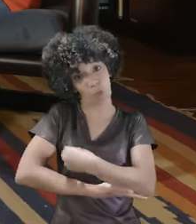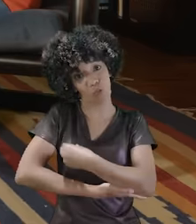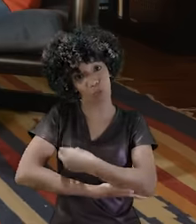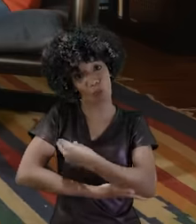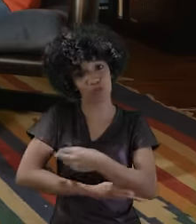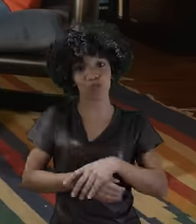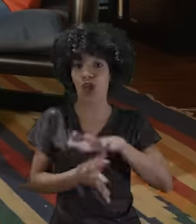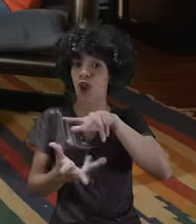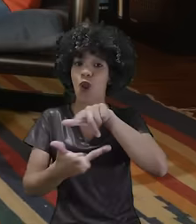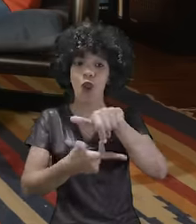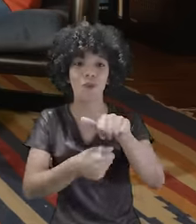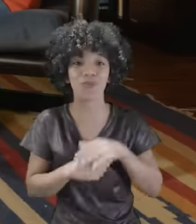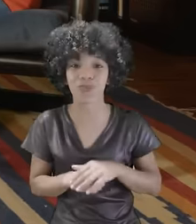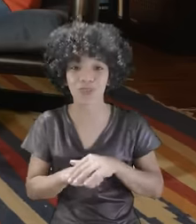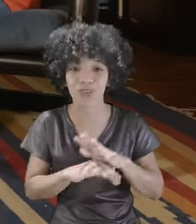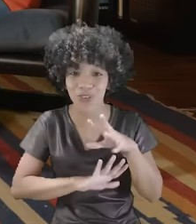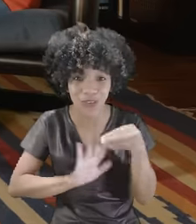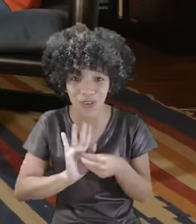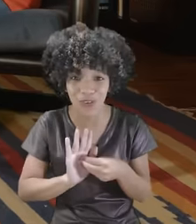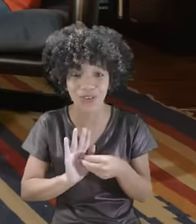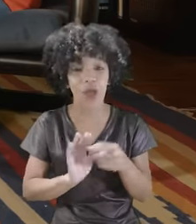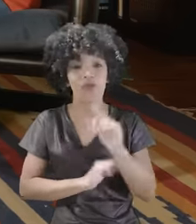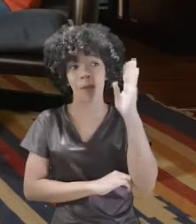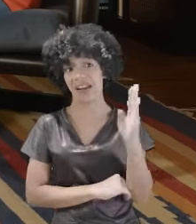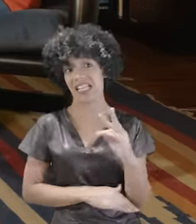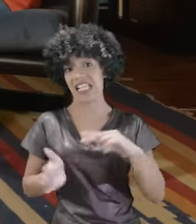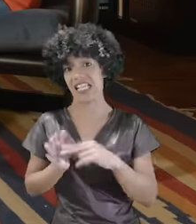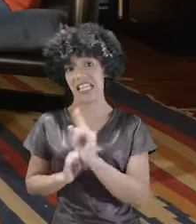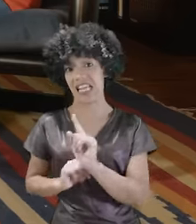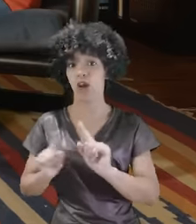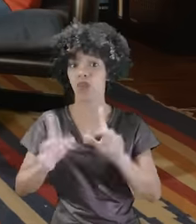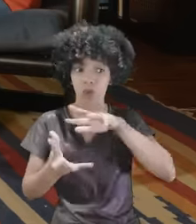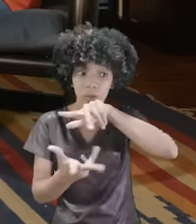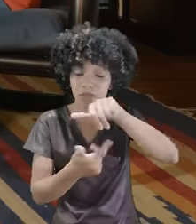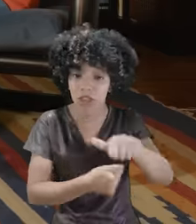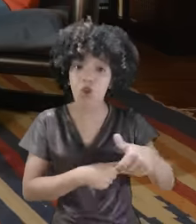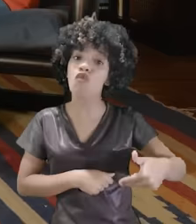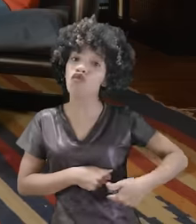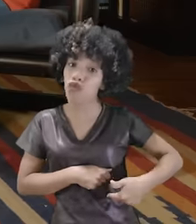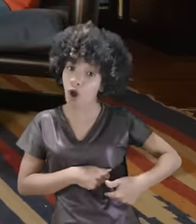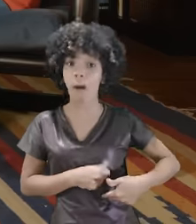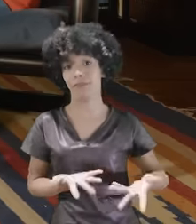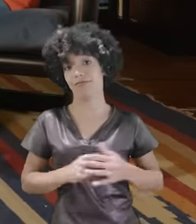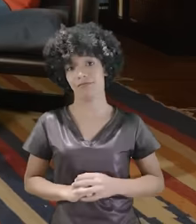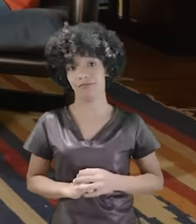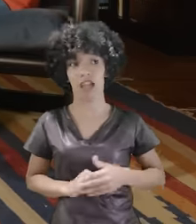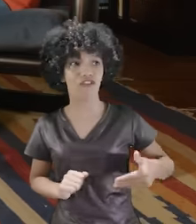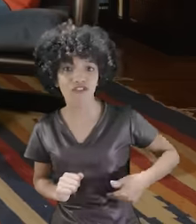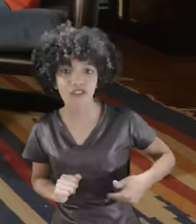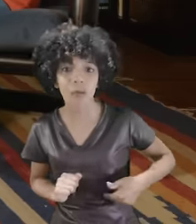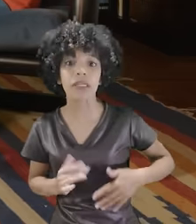não espera eu acho que no mundo inteiro né acho que aqui no Brasil ele tá com fome na Cida não que no mundo inteiro não deixando então